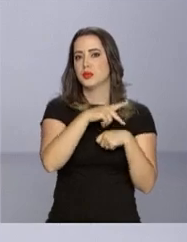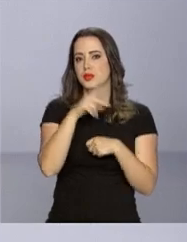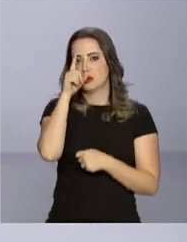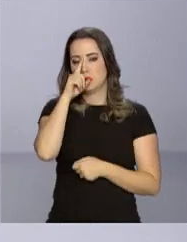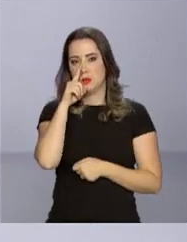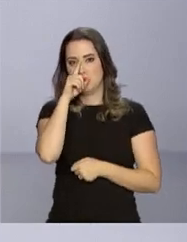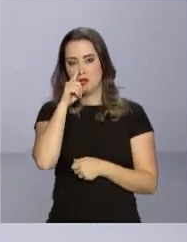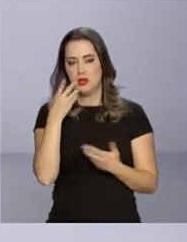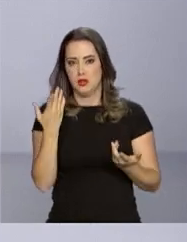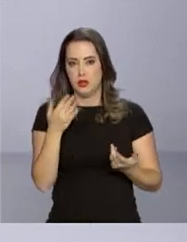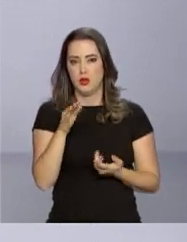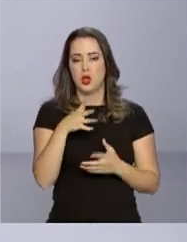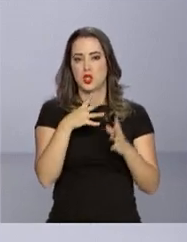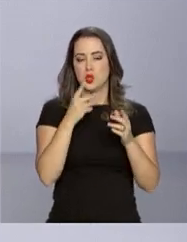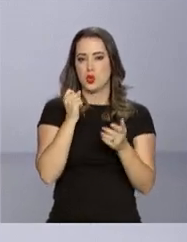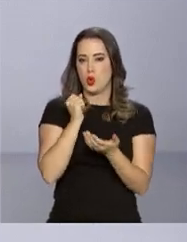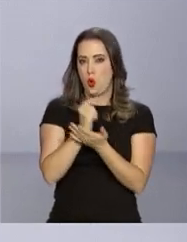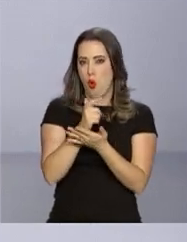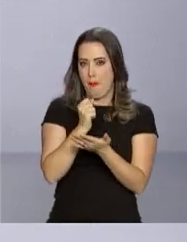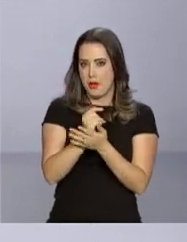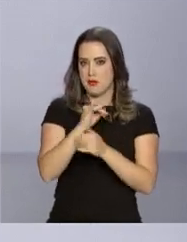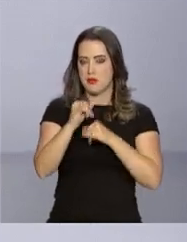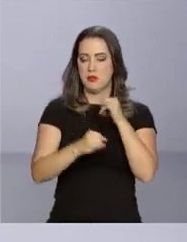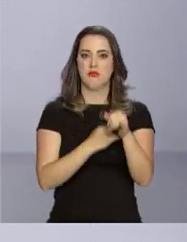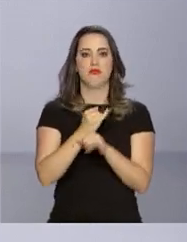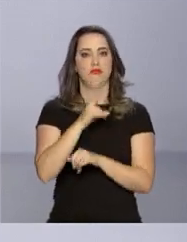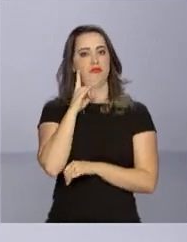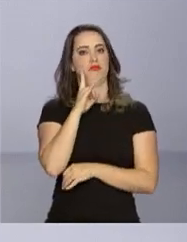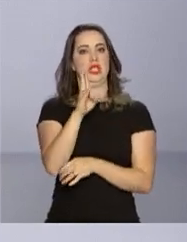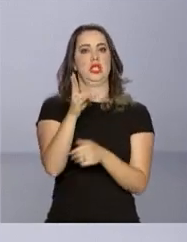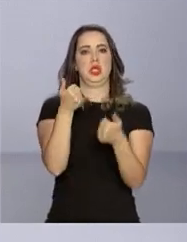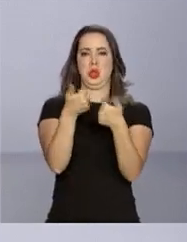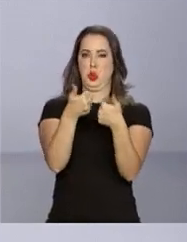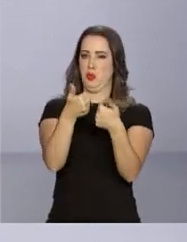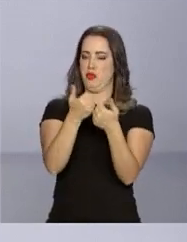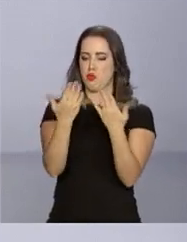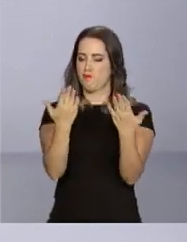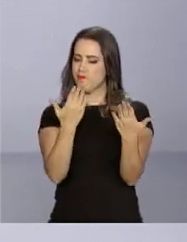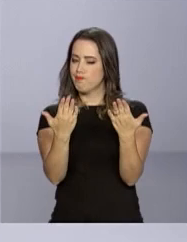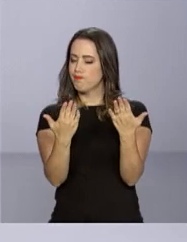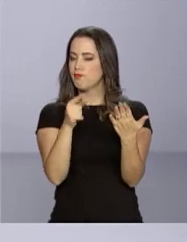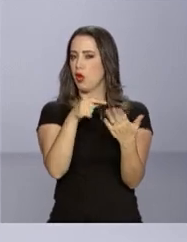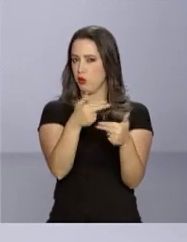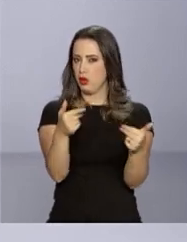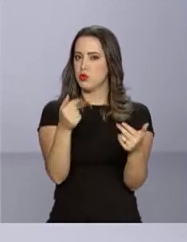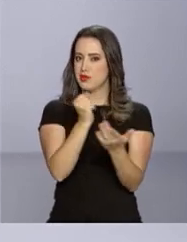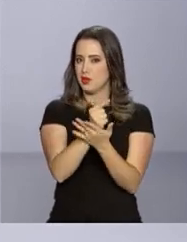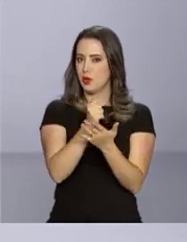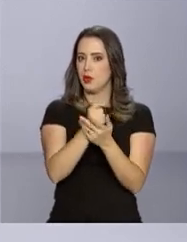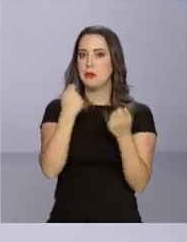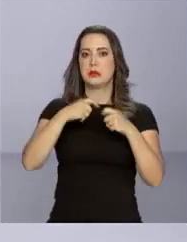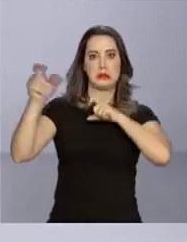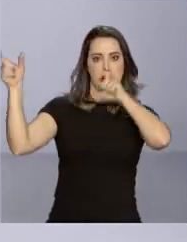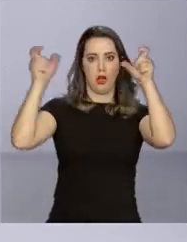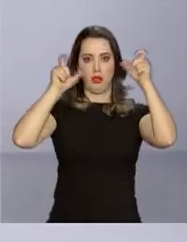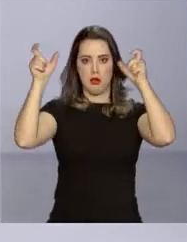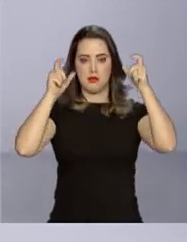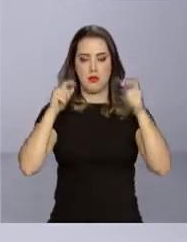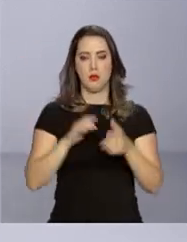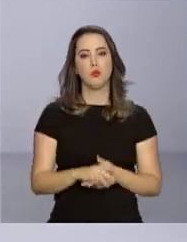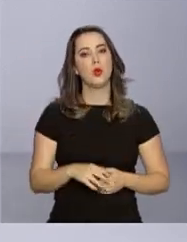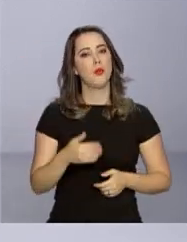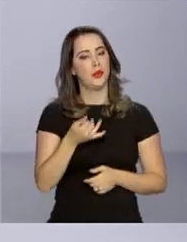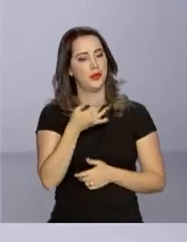nas compras pela internet em que não é possível ver de perto o produto é preciso ter ainda mais cuidado